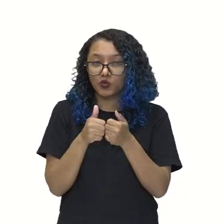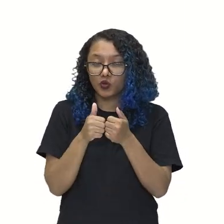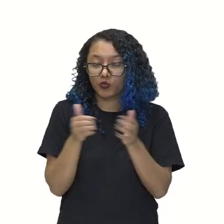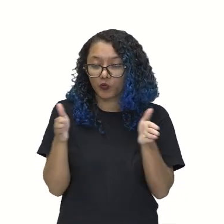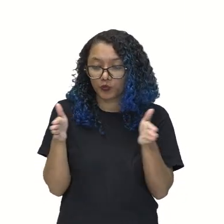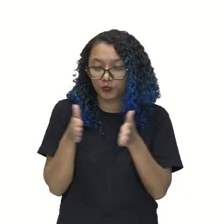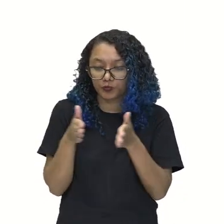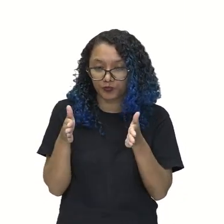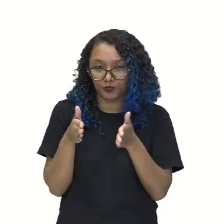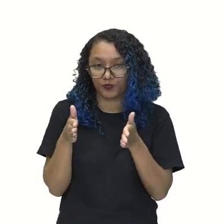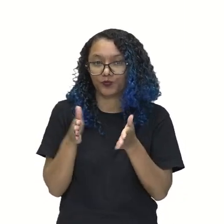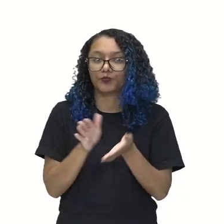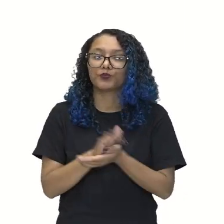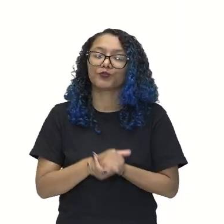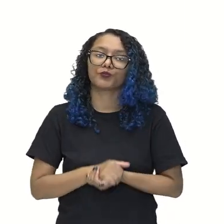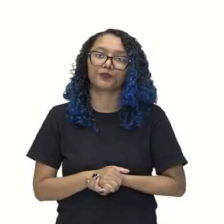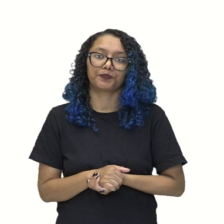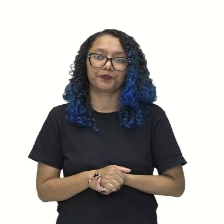ônibus